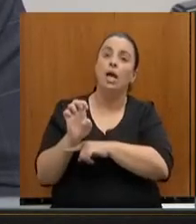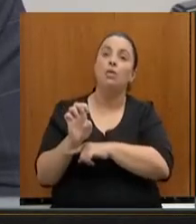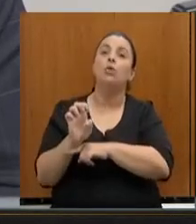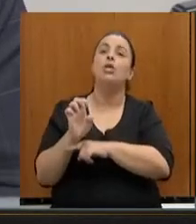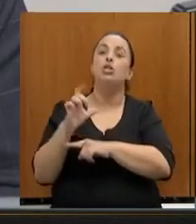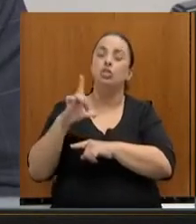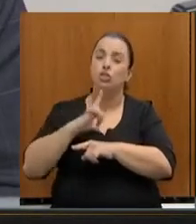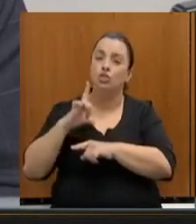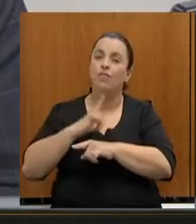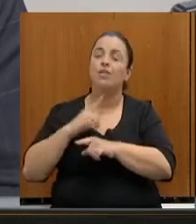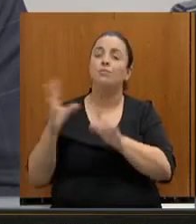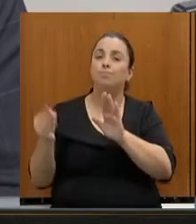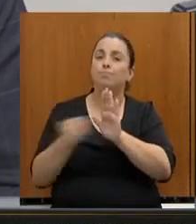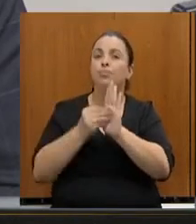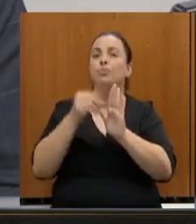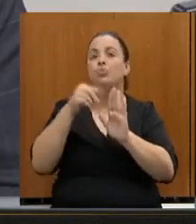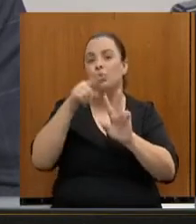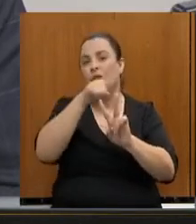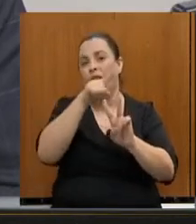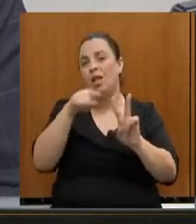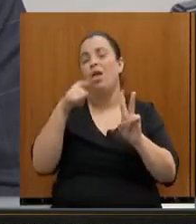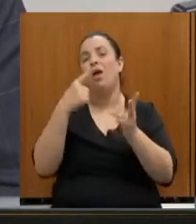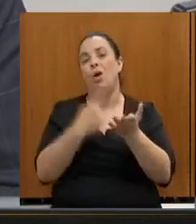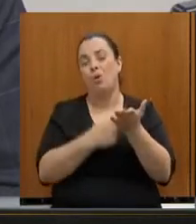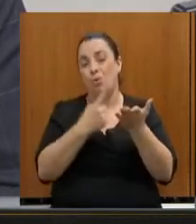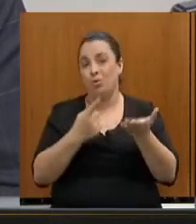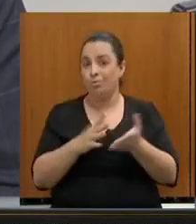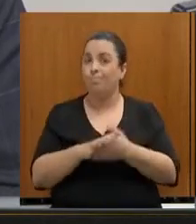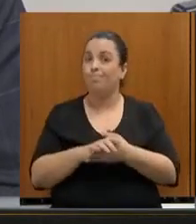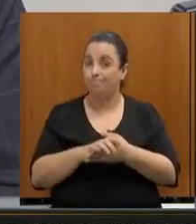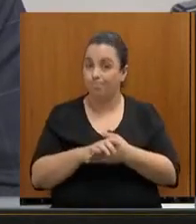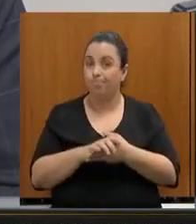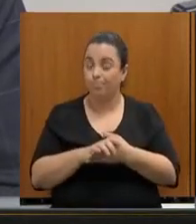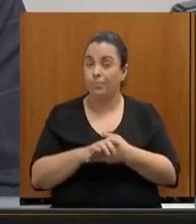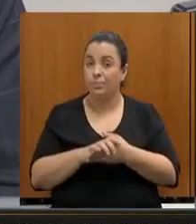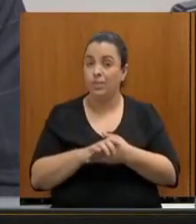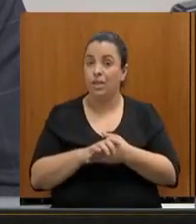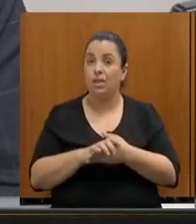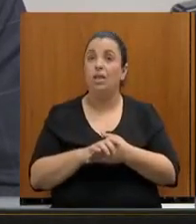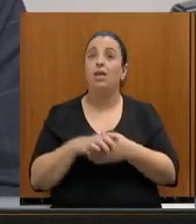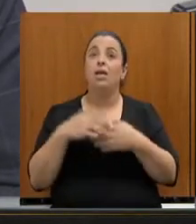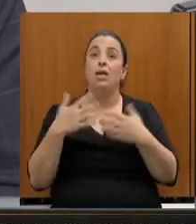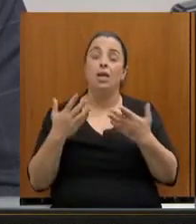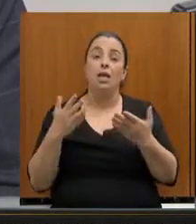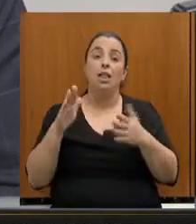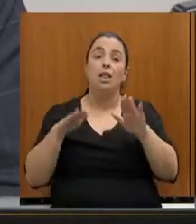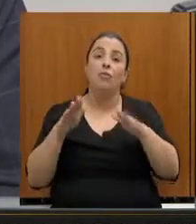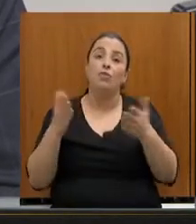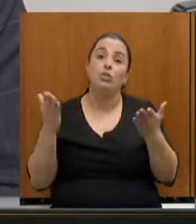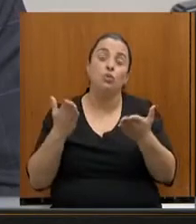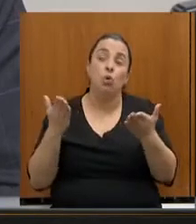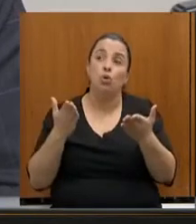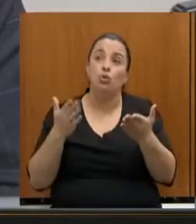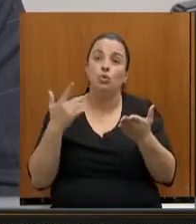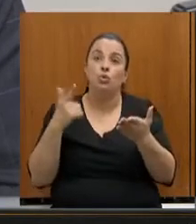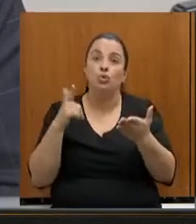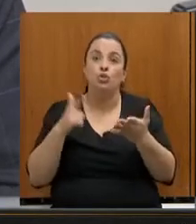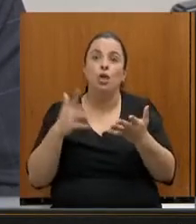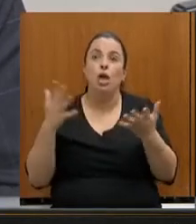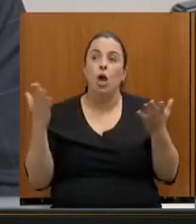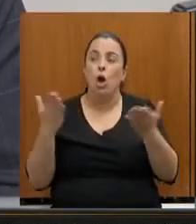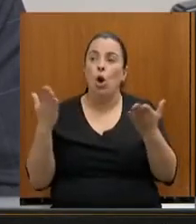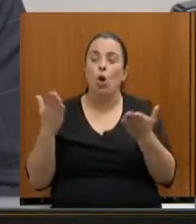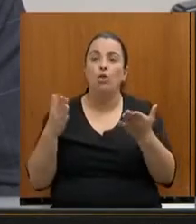acordo felizmente hoje é e nós não estaremos passando pela situação que nós estamos passando hoje é